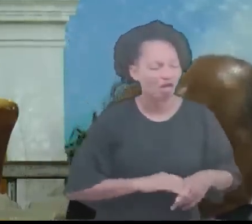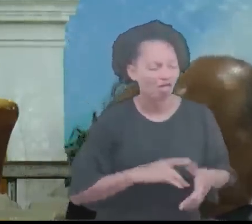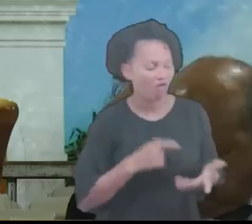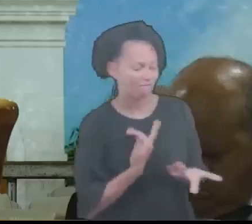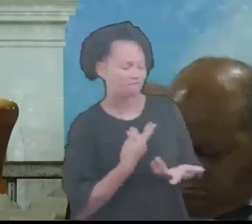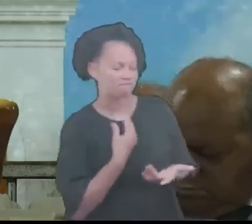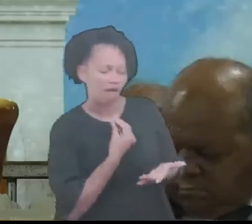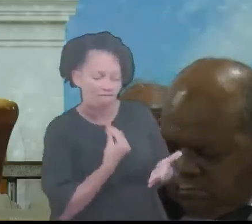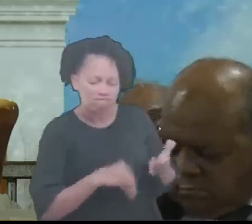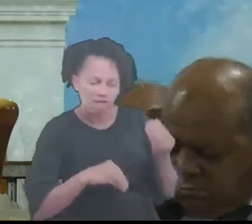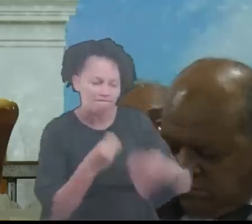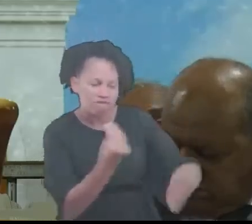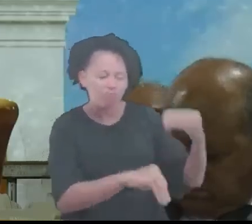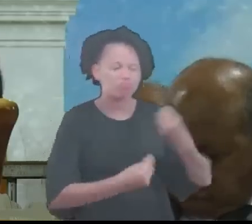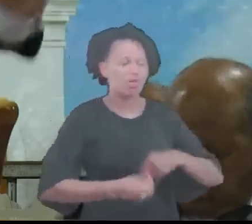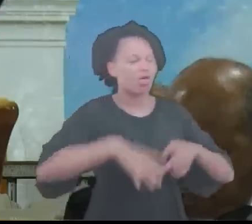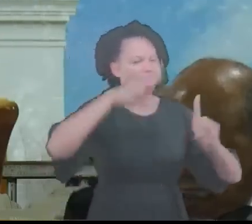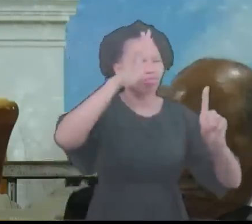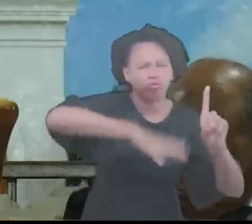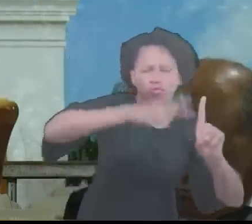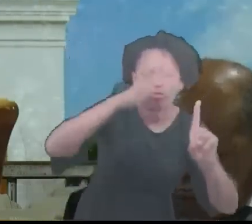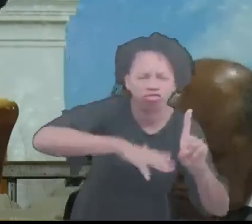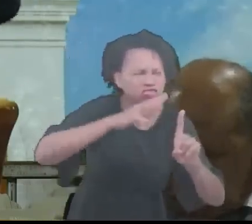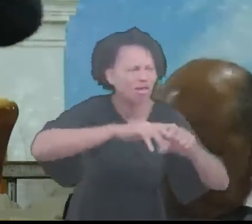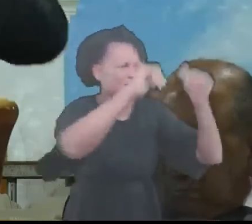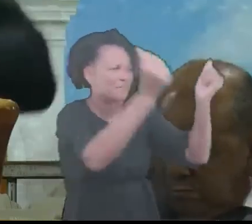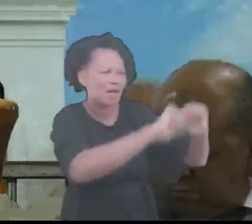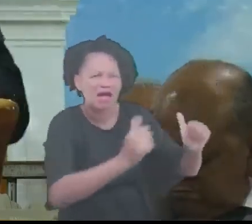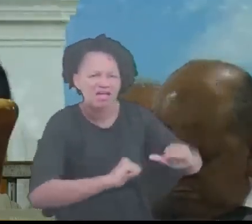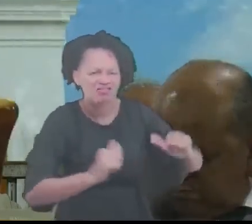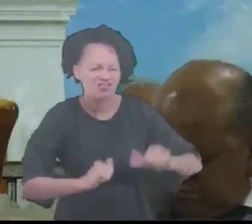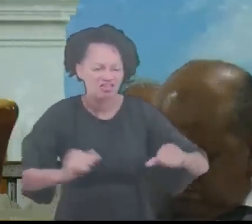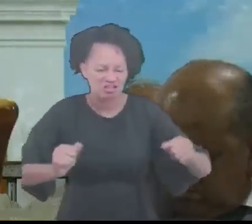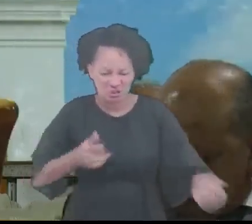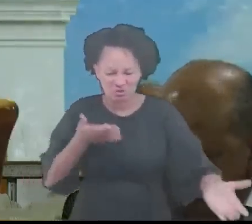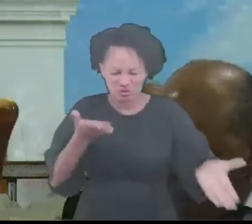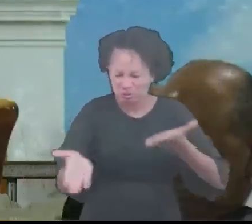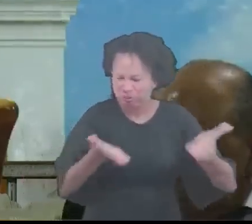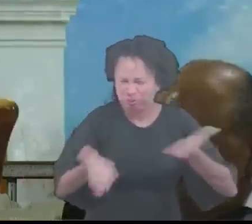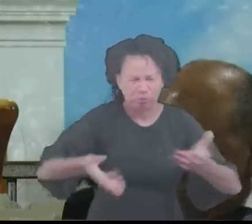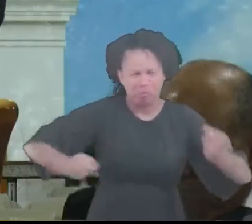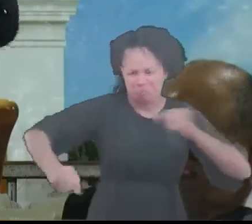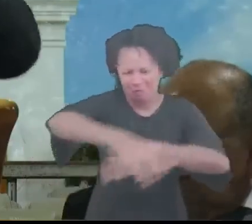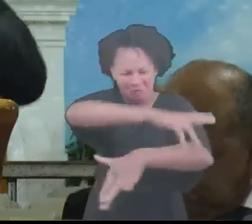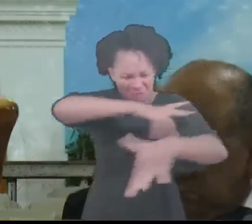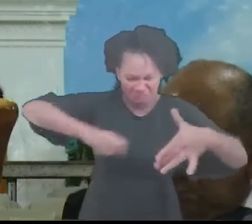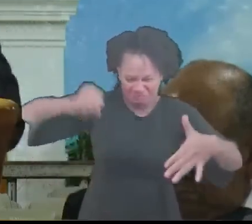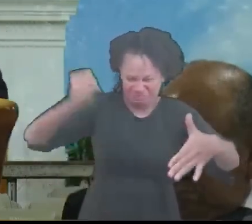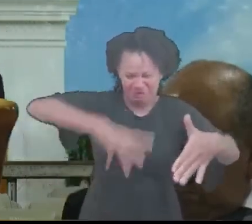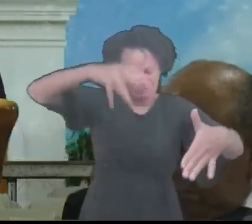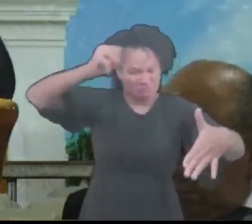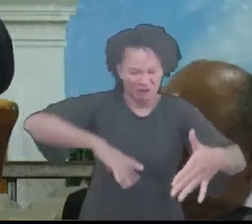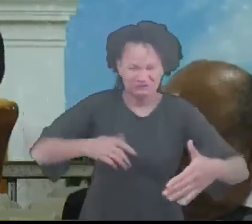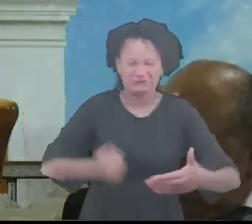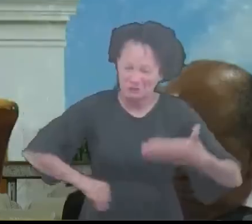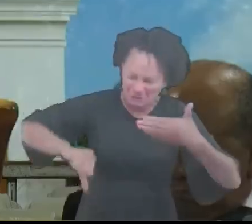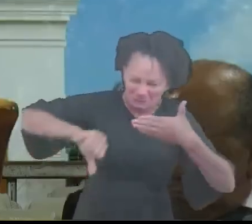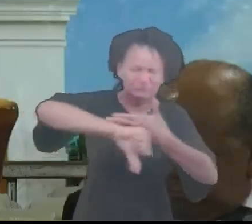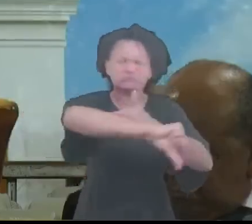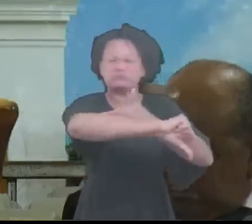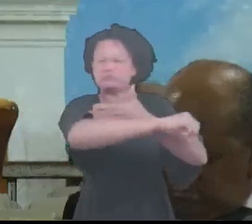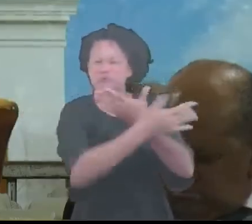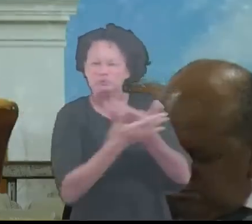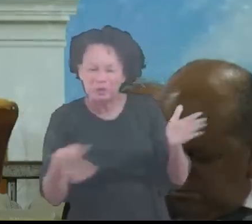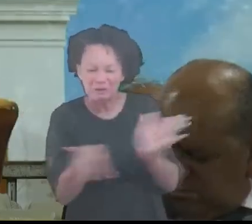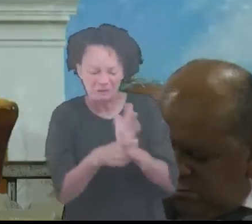está na mesa da idolatria, está na mesa da feitiçaria, está na mesa da imoralidade, está na